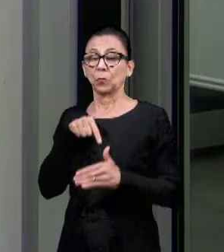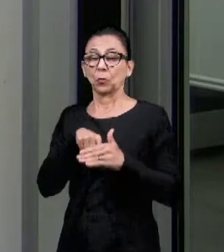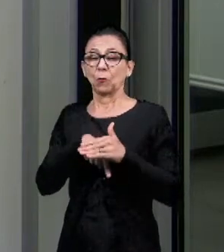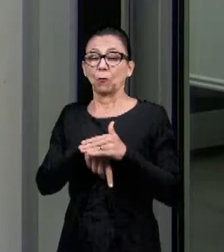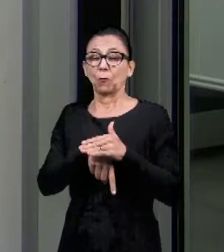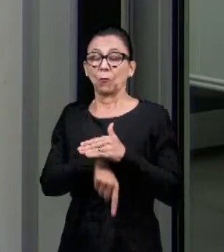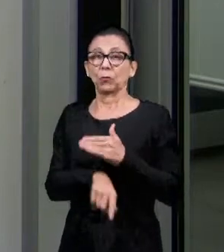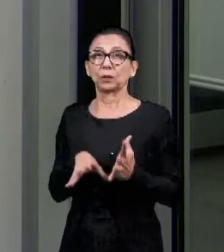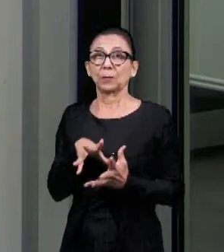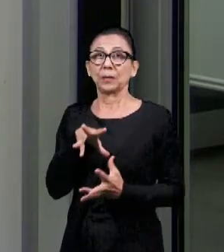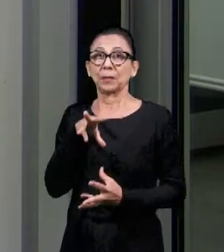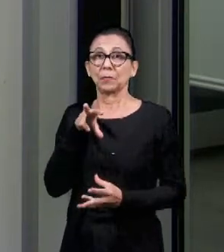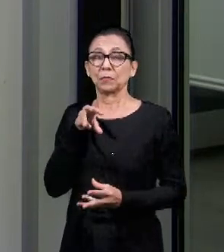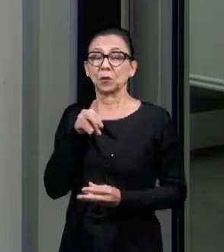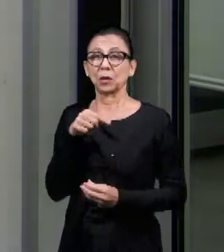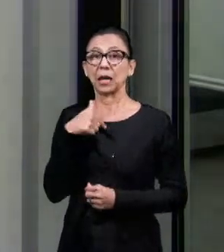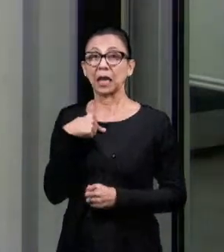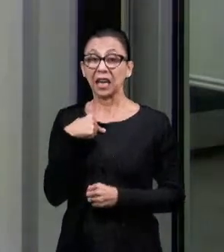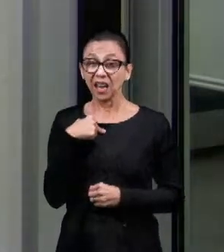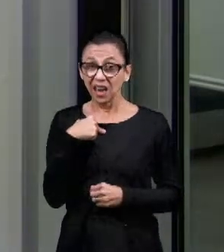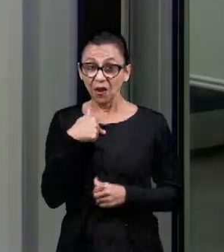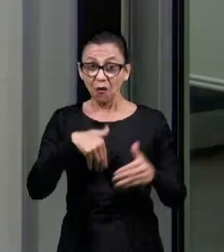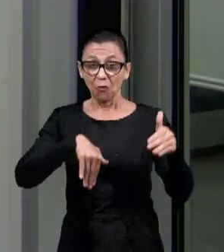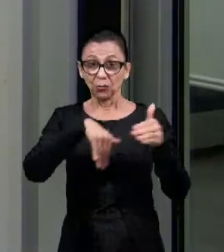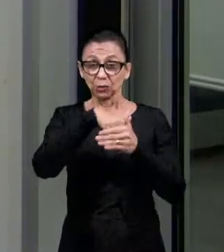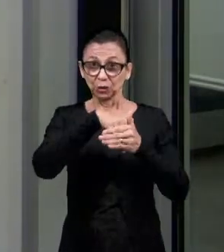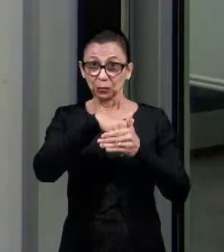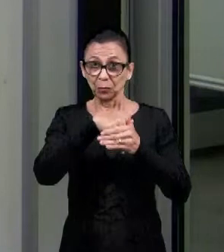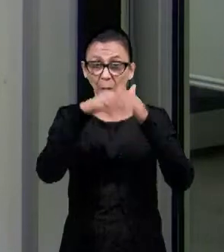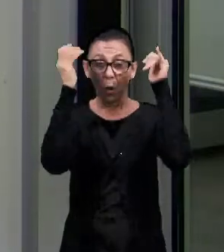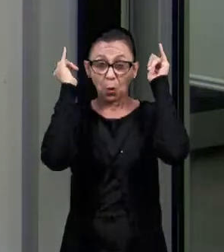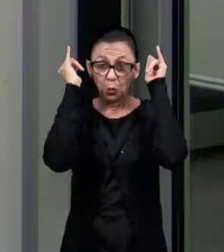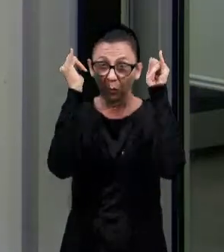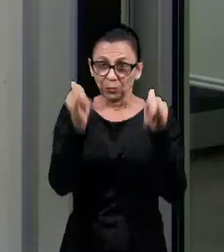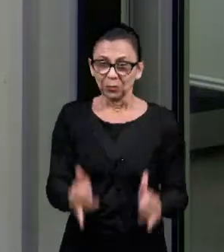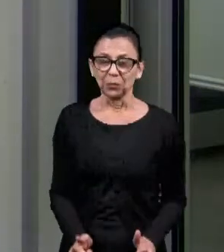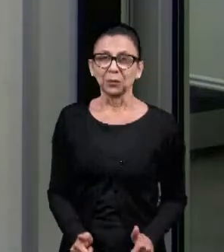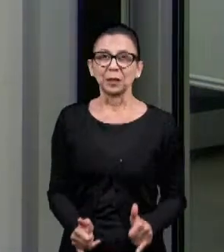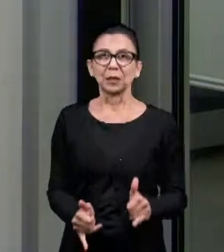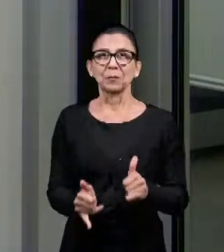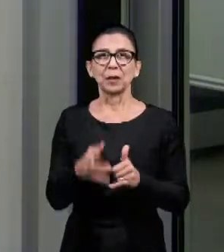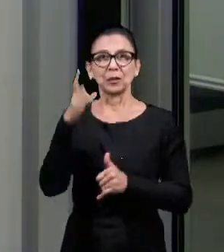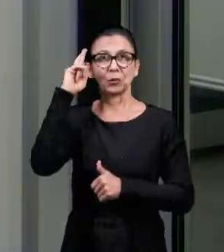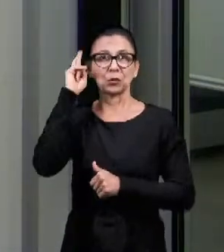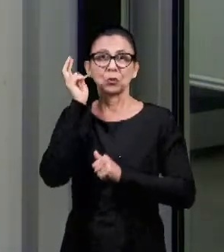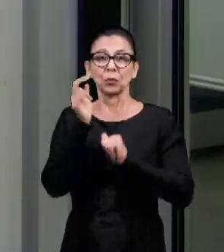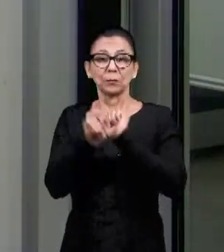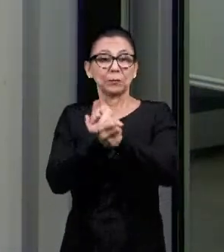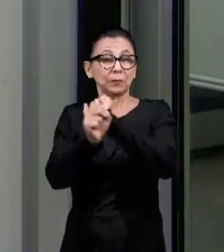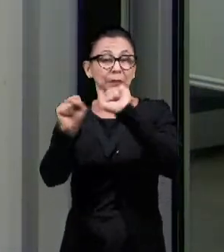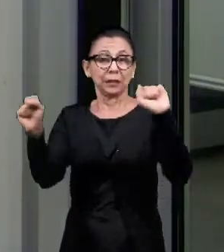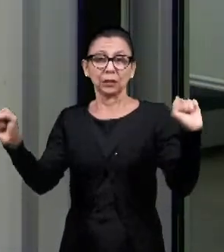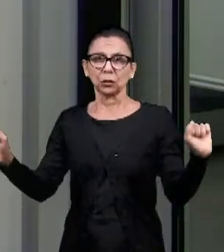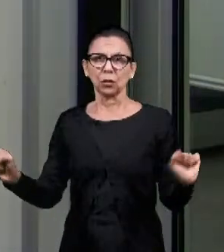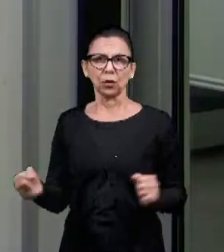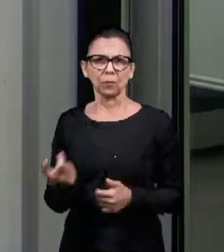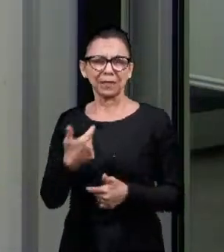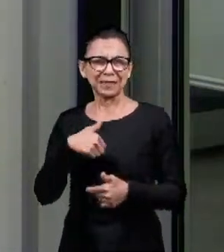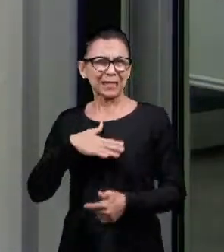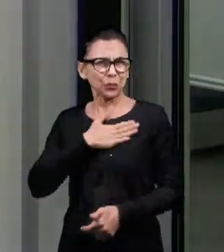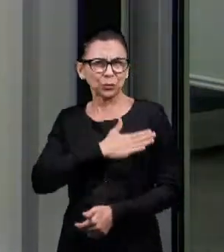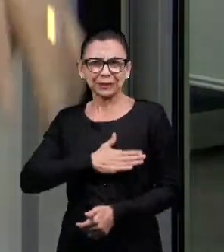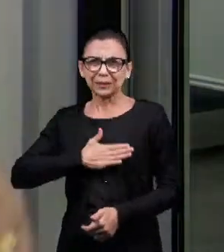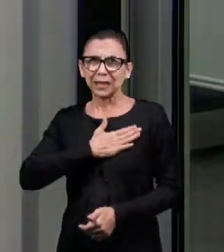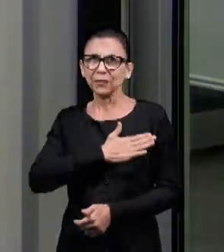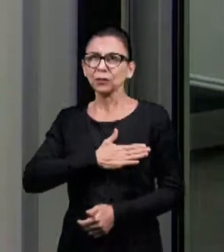A pessoa me libertou. Não tô falando que é errado, nada disso, mas Eu gostava demais, entendeu? Aquilo era, né? Eu queria ser